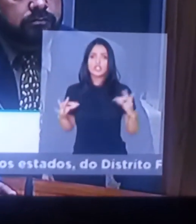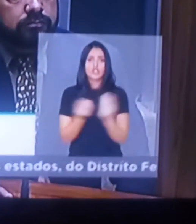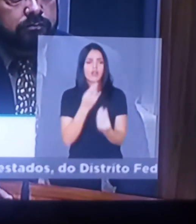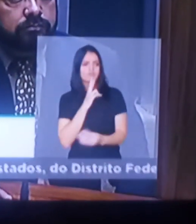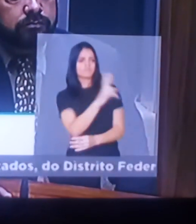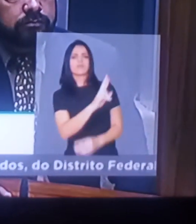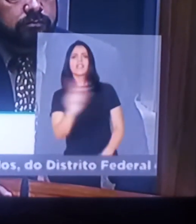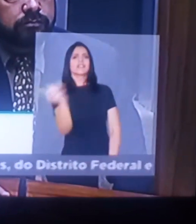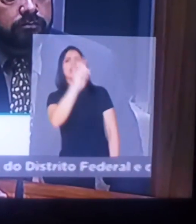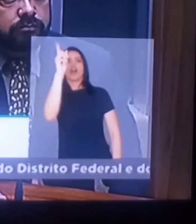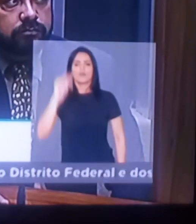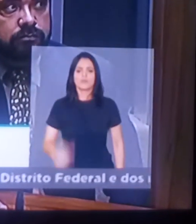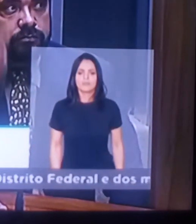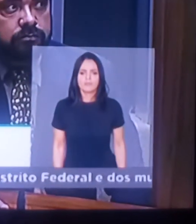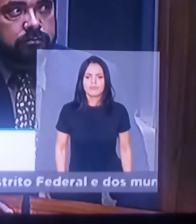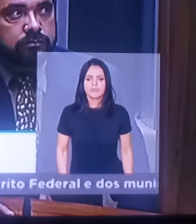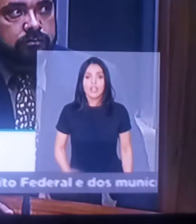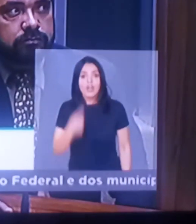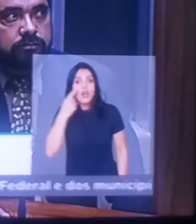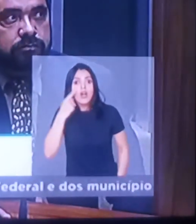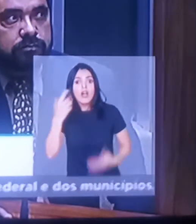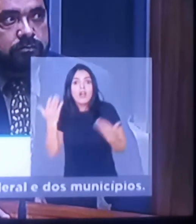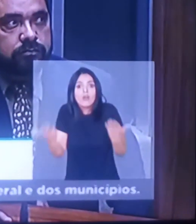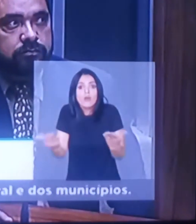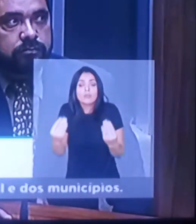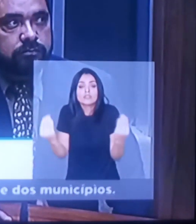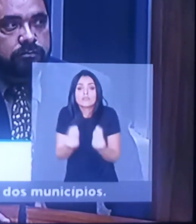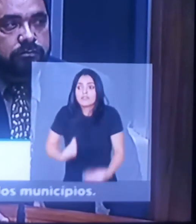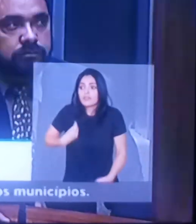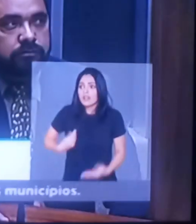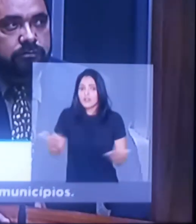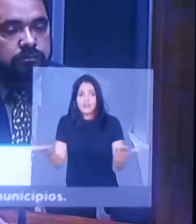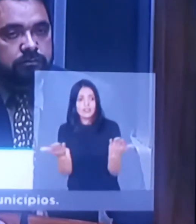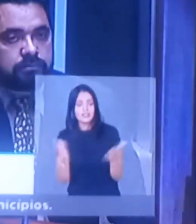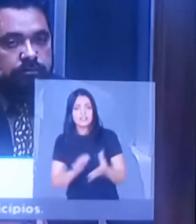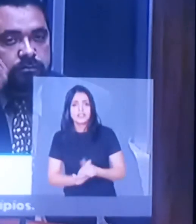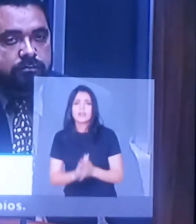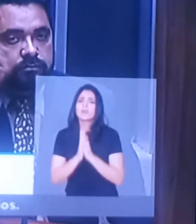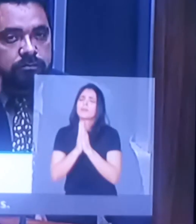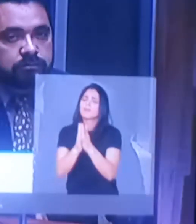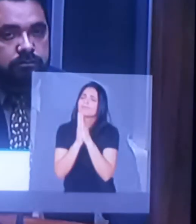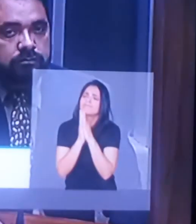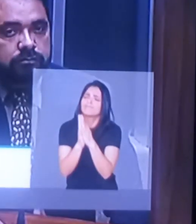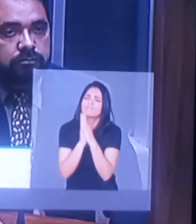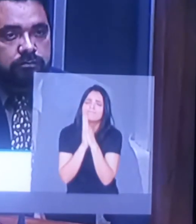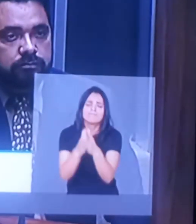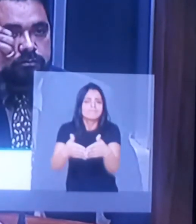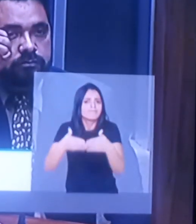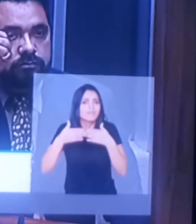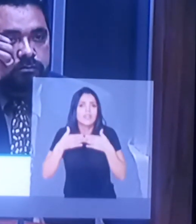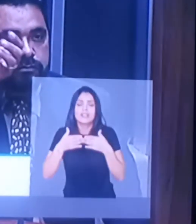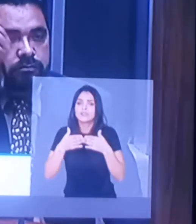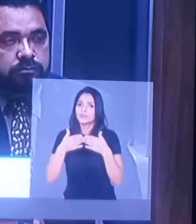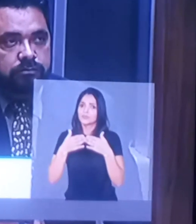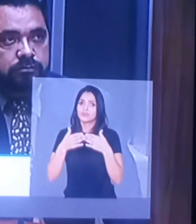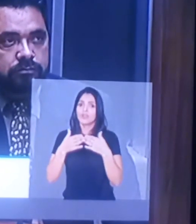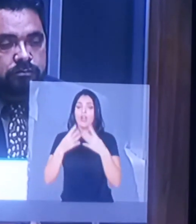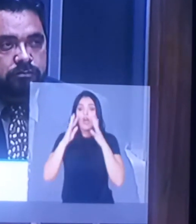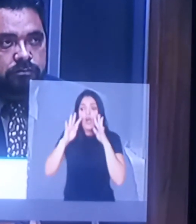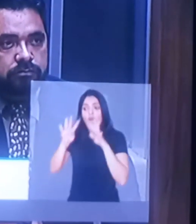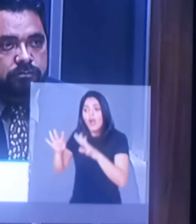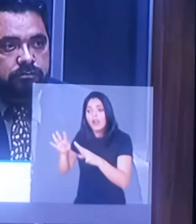responderam não. Olha o monte que da gente foi parar. Então eu peço encarecidamente, olhe